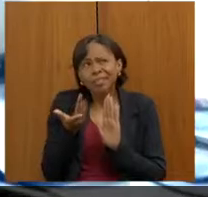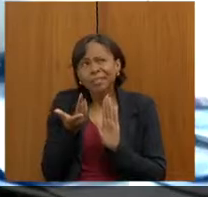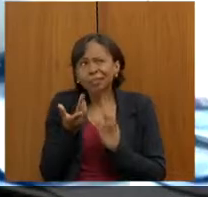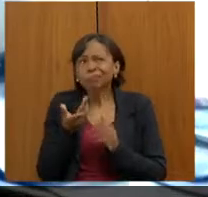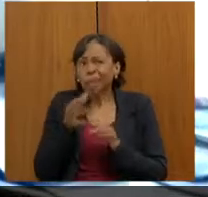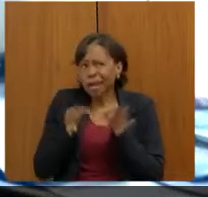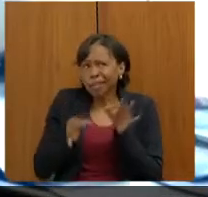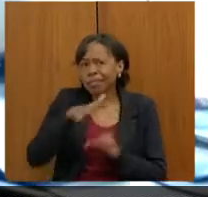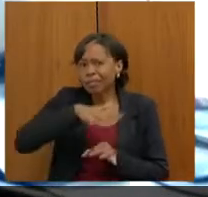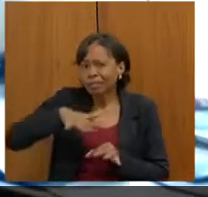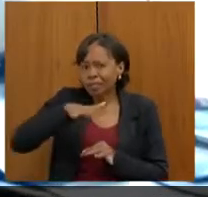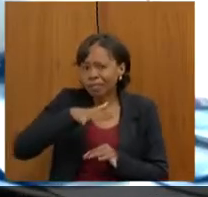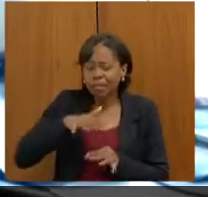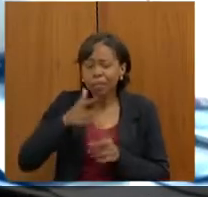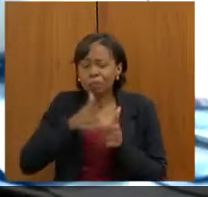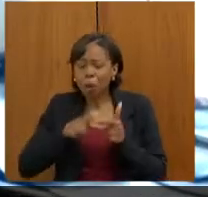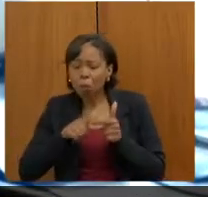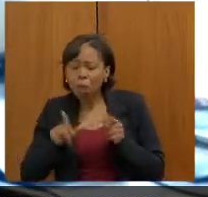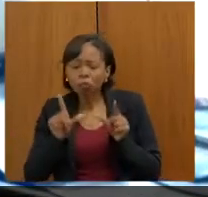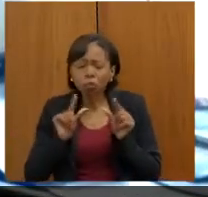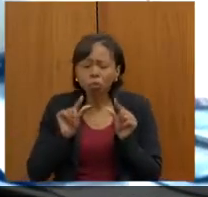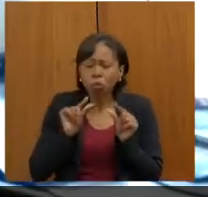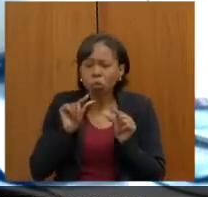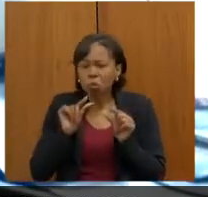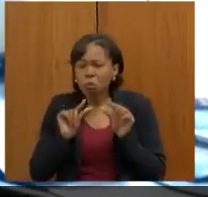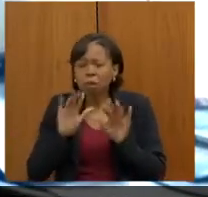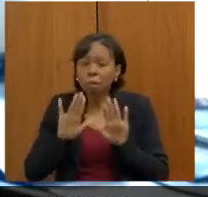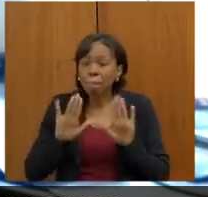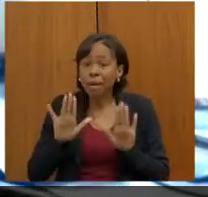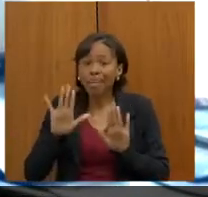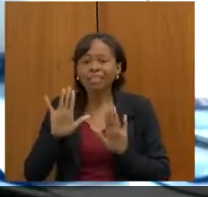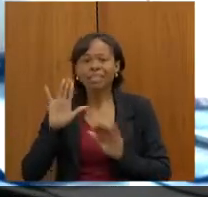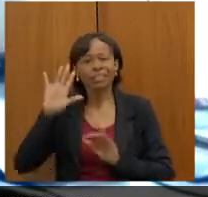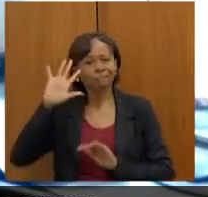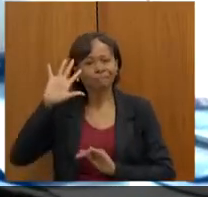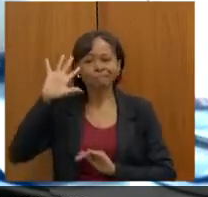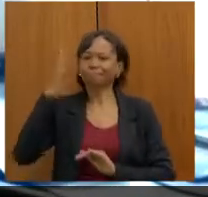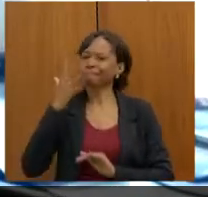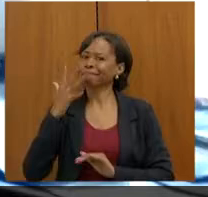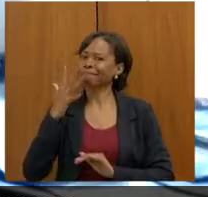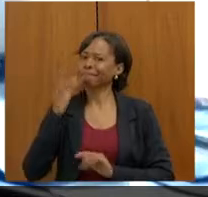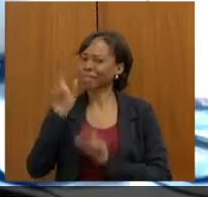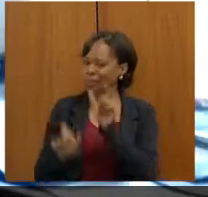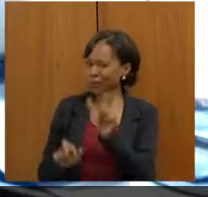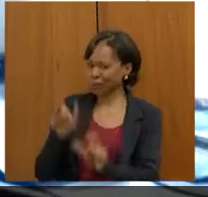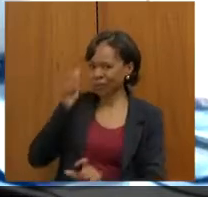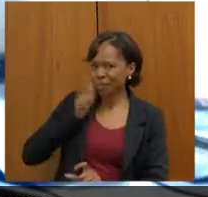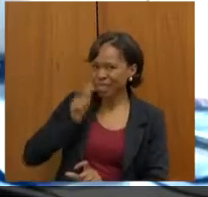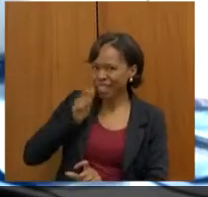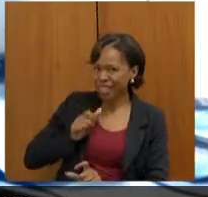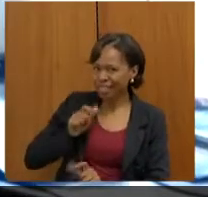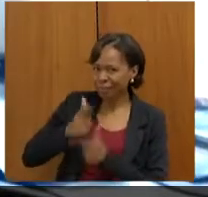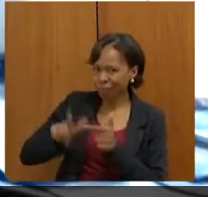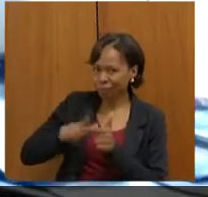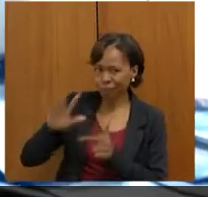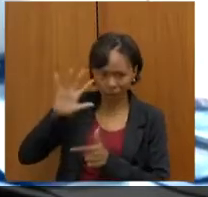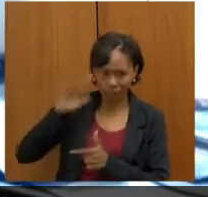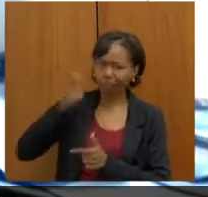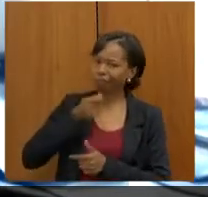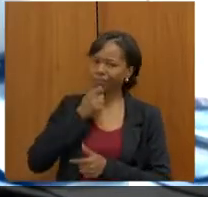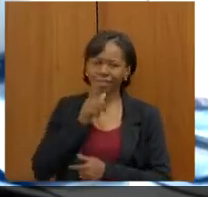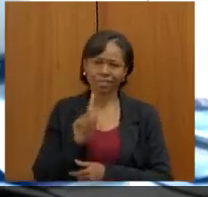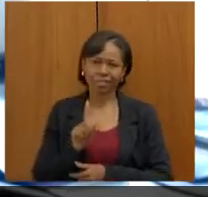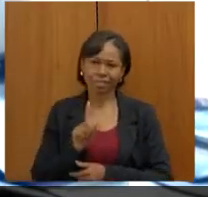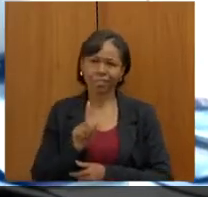revolucionado nos casos de apresentação mas não vamos fazer o problema da deitar resolver eu